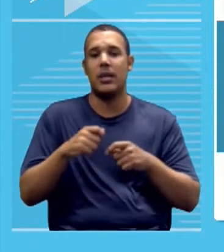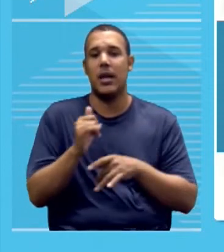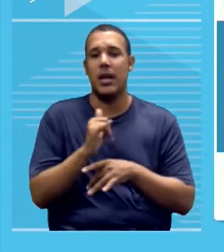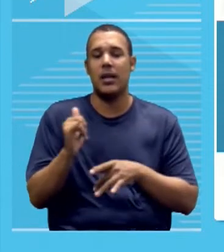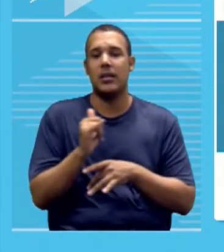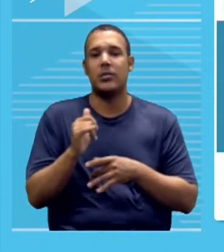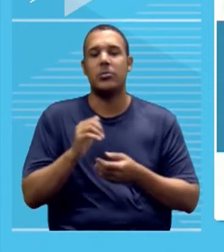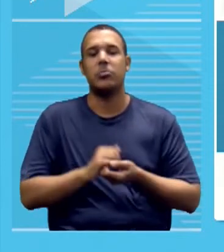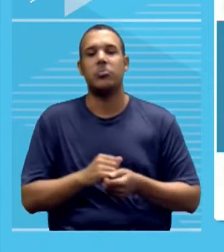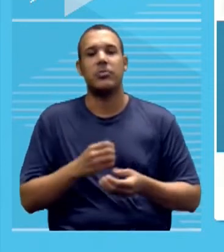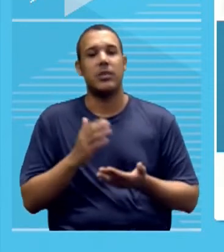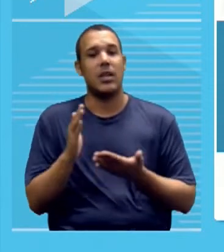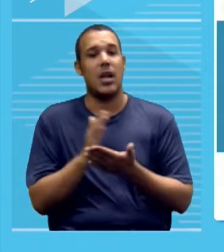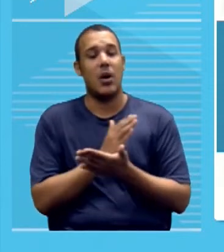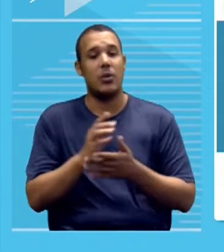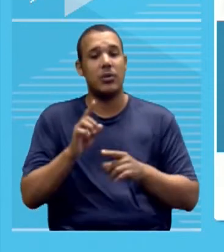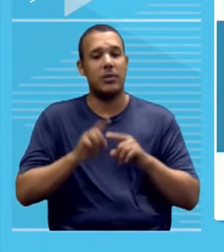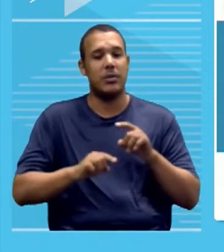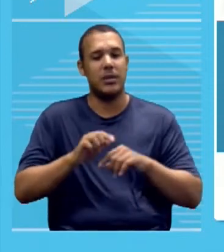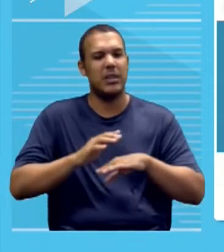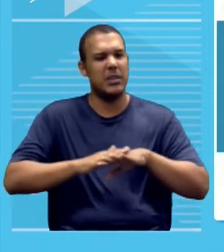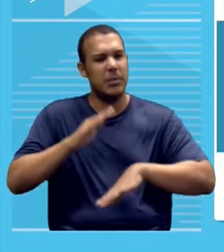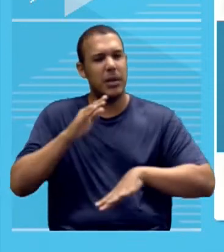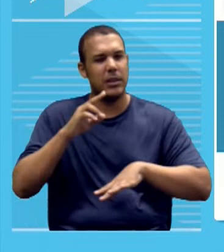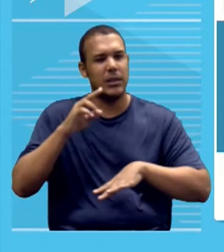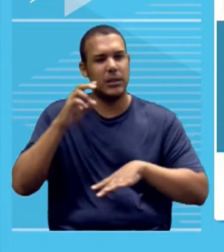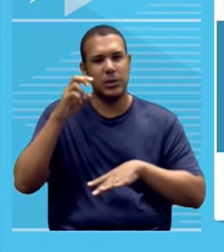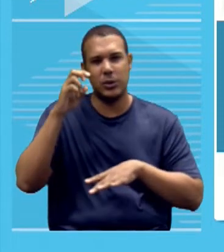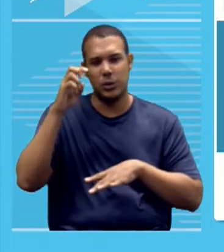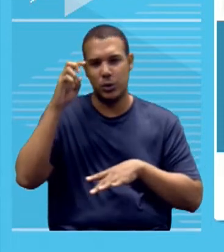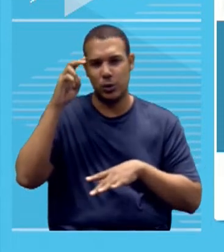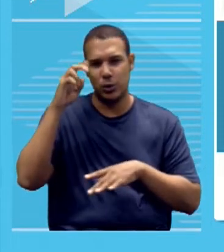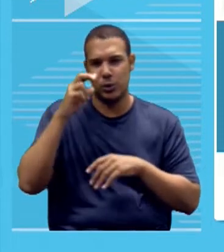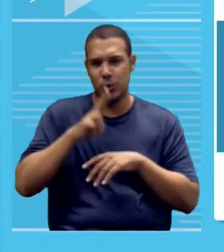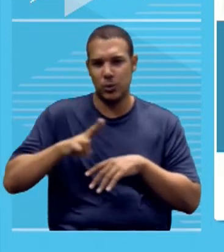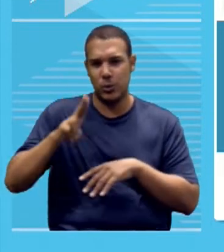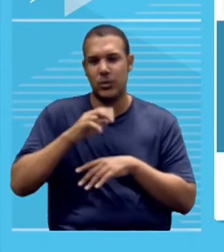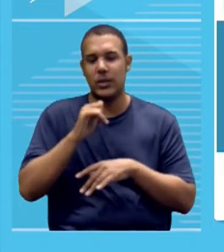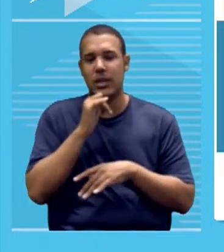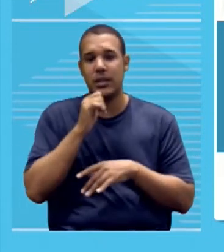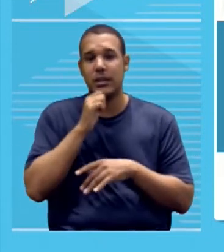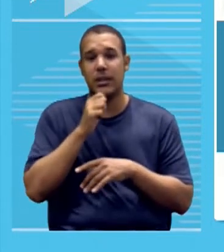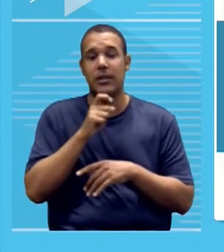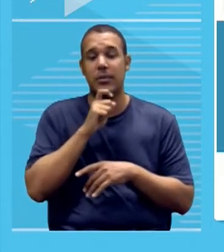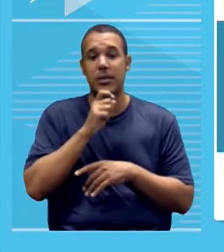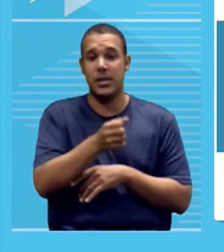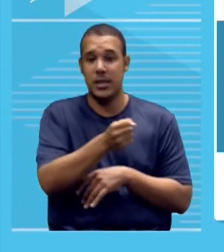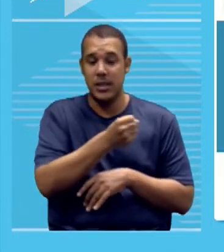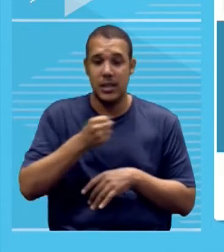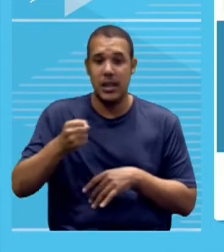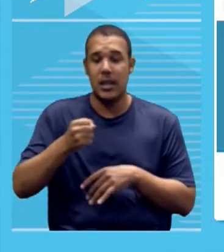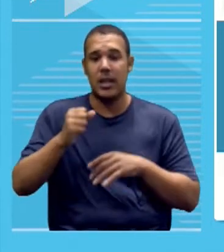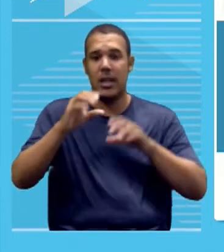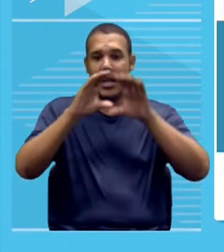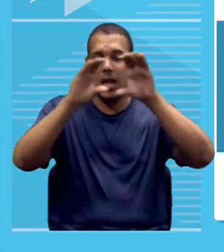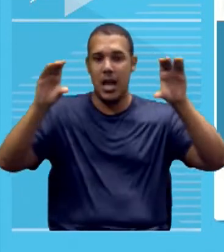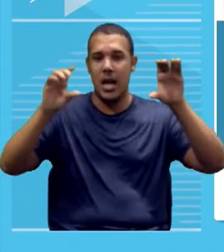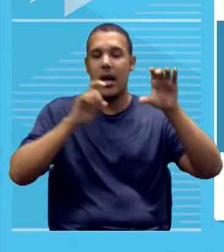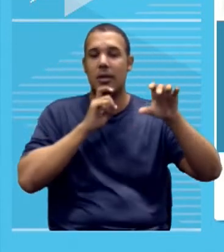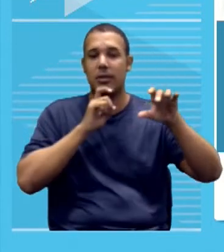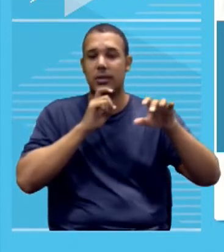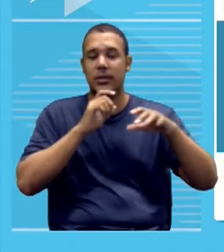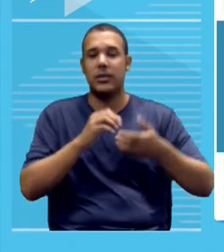gente faz em alguns aparelhos que são os mais utilizados, como ar-condicionado, geladeira, aí mais utilizado nas residências brasileiras, tá